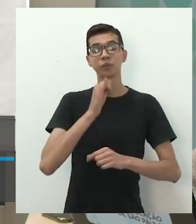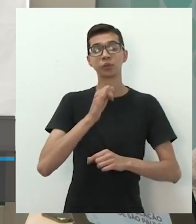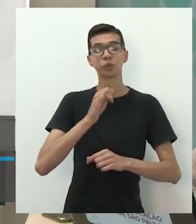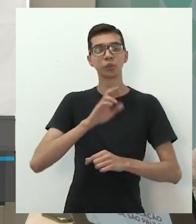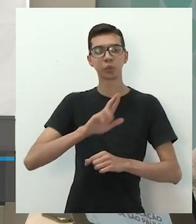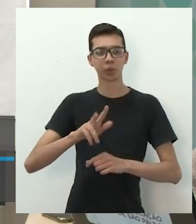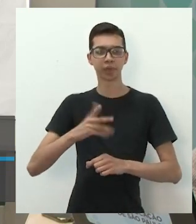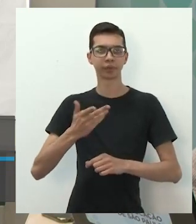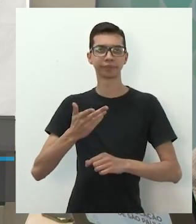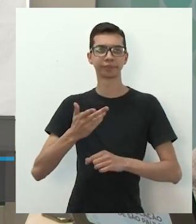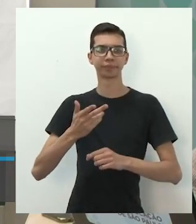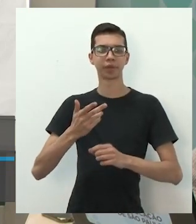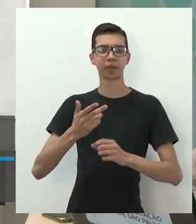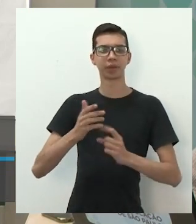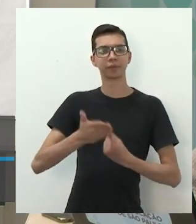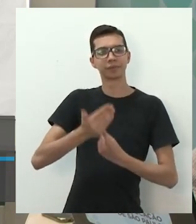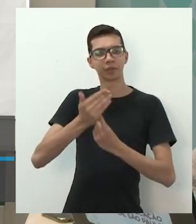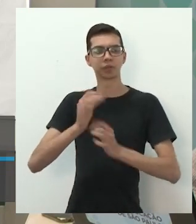maneira manual.